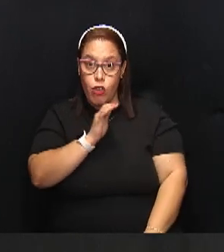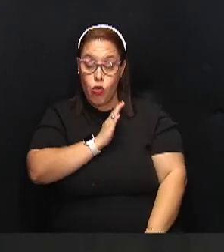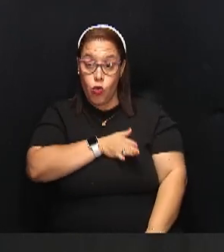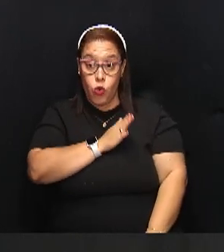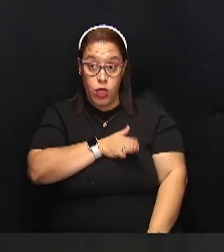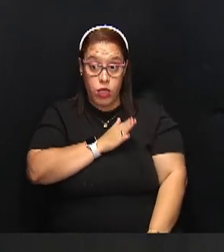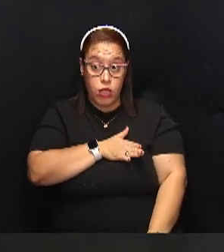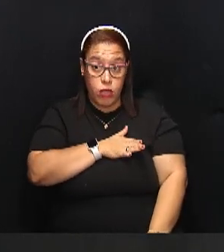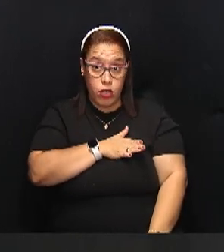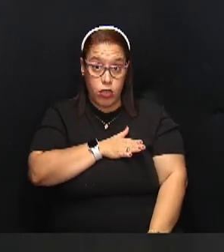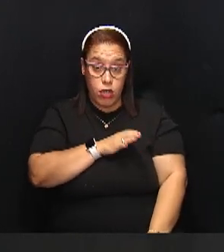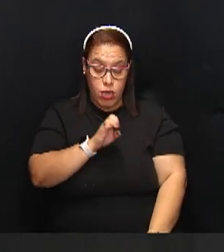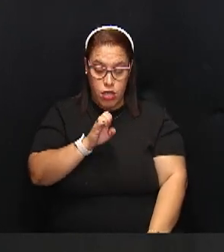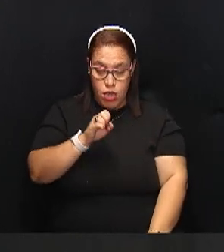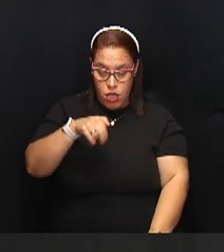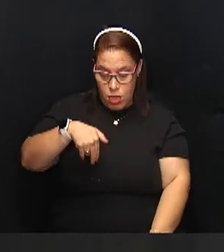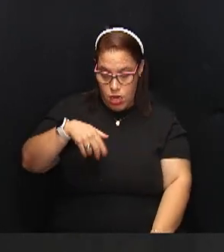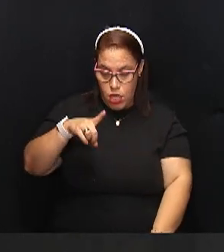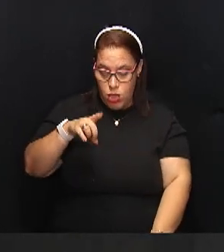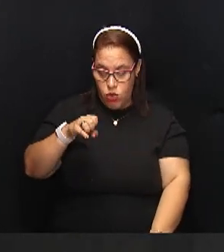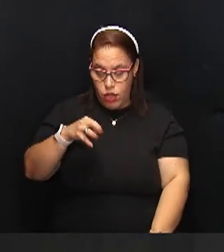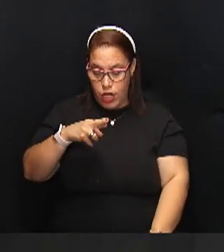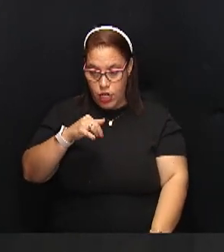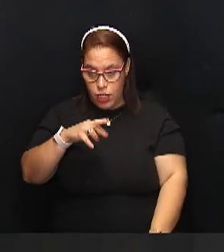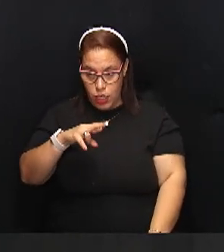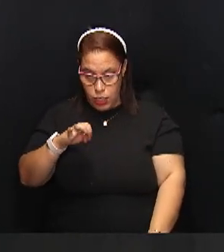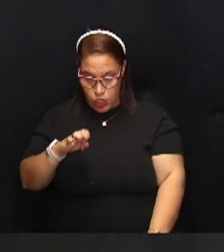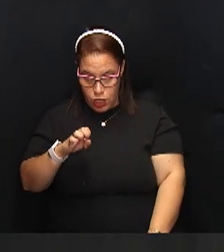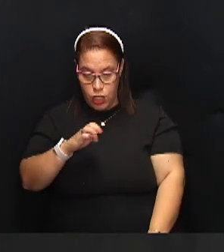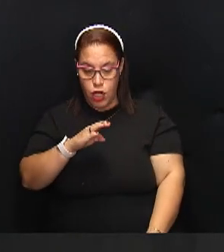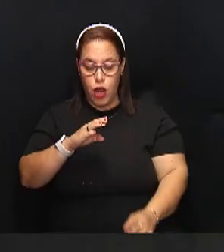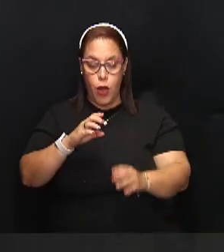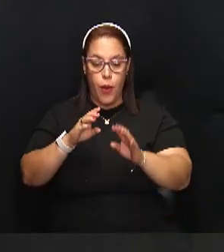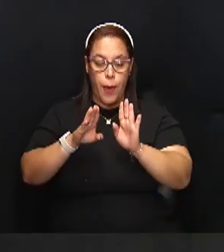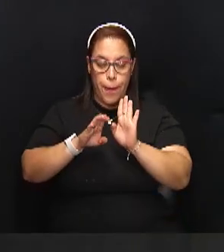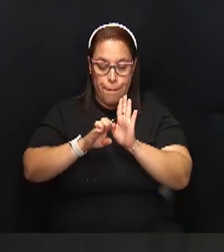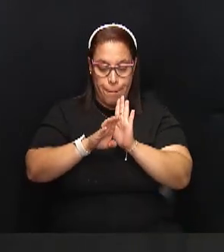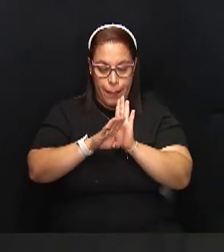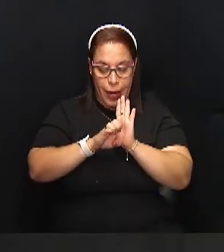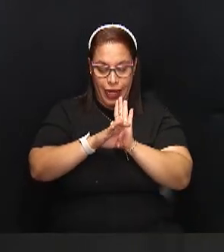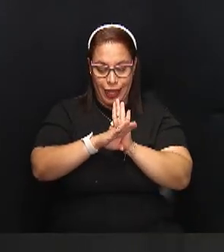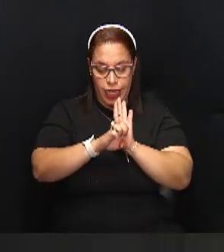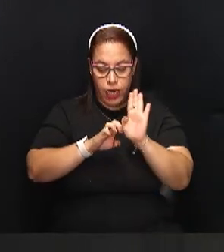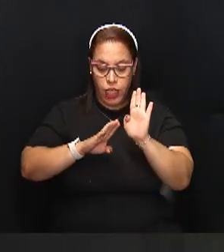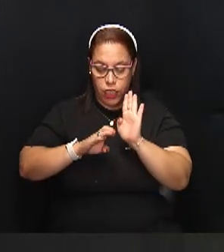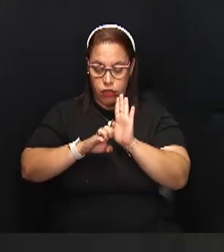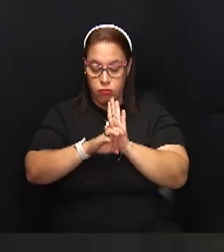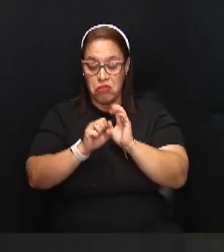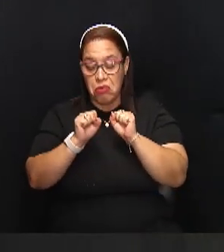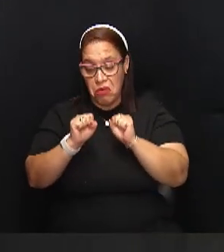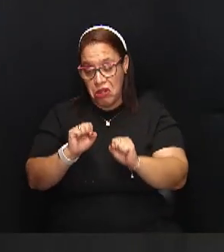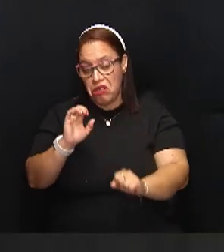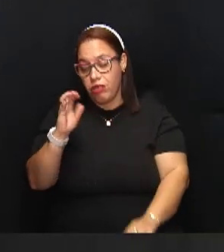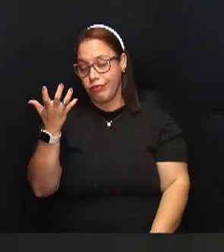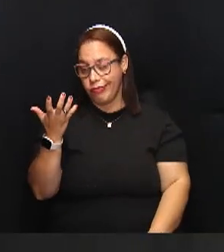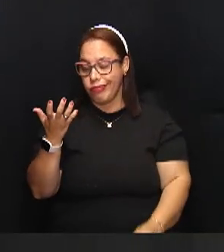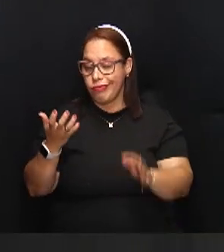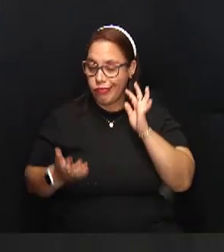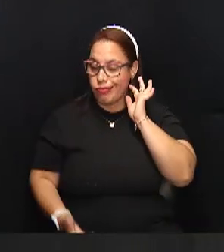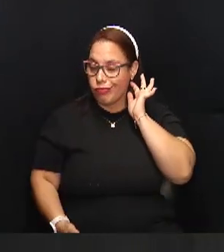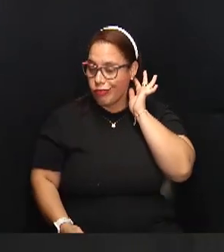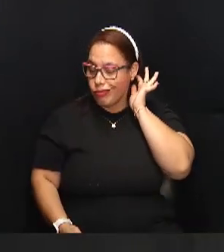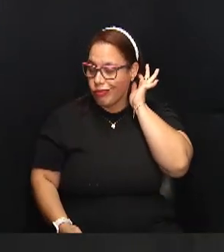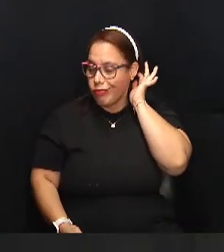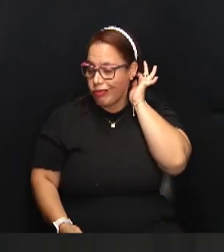coração, endocardite bacteriana, que é uma infecção de uma das membranas do coração, que pode levar, né, a um